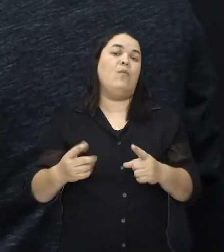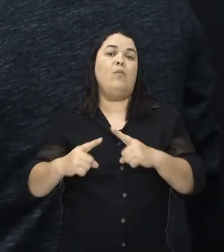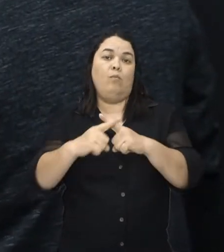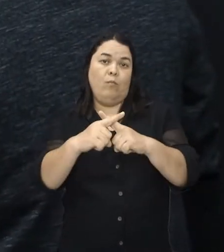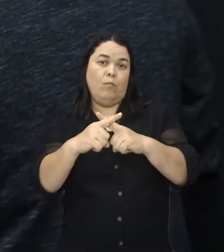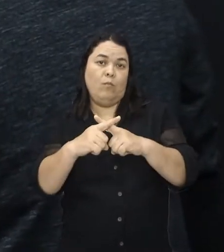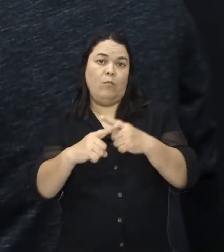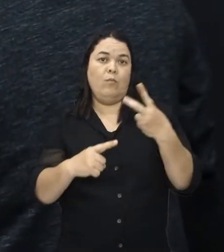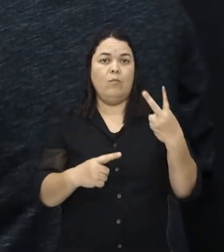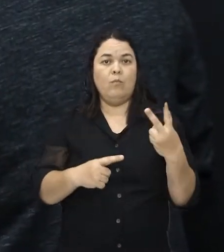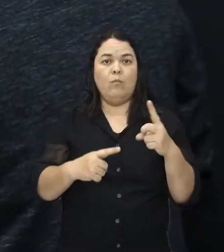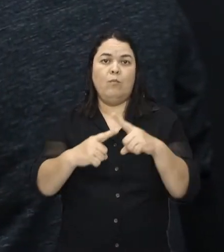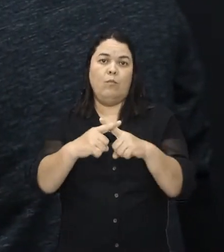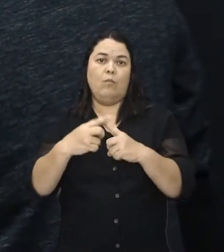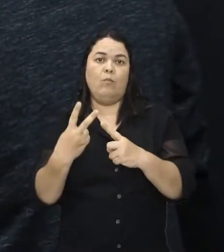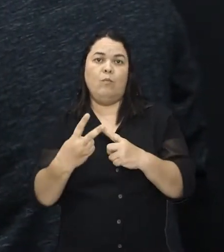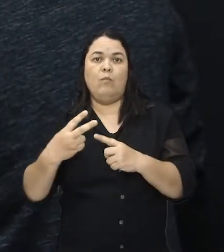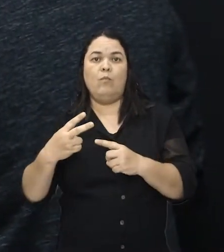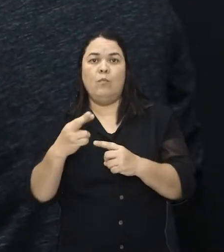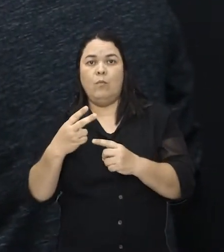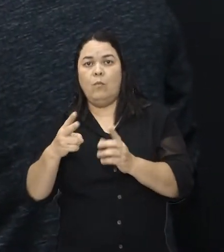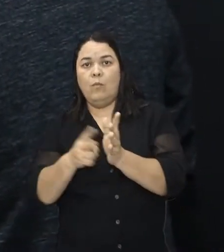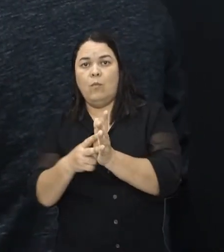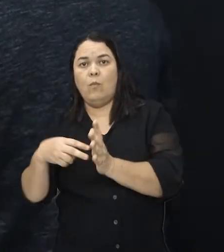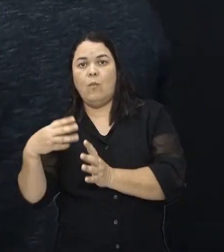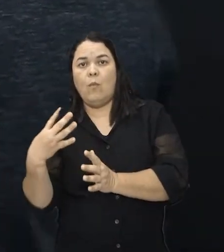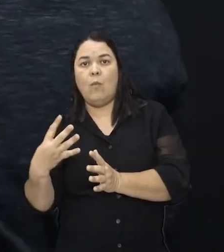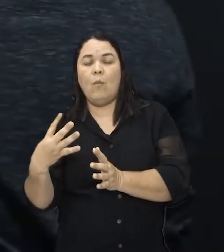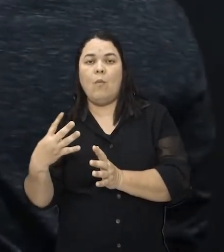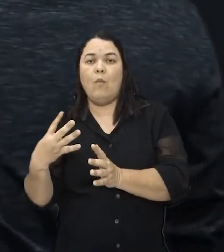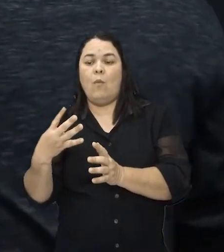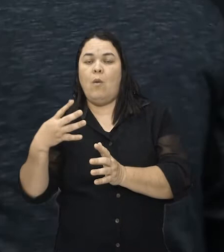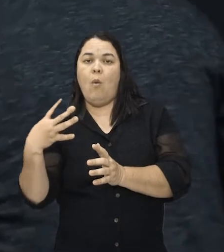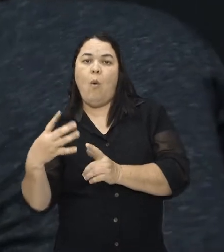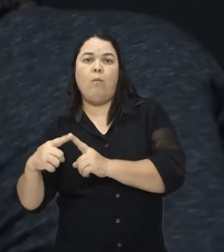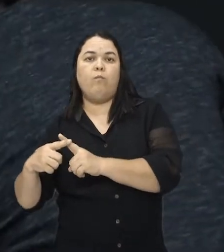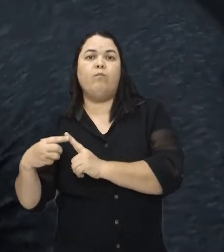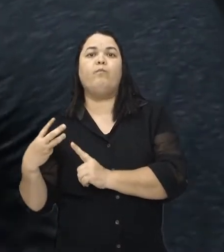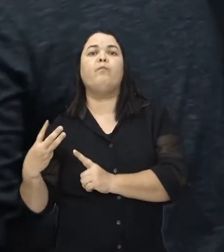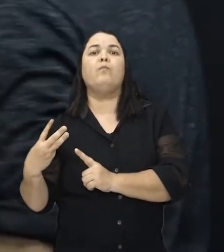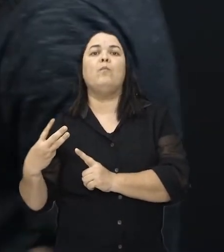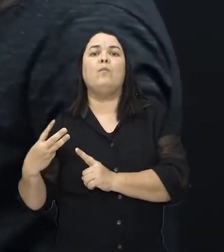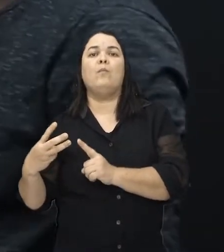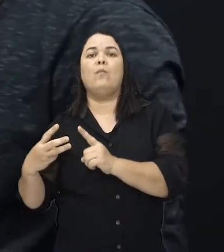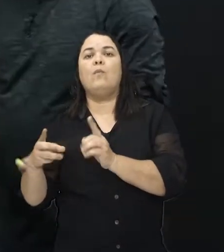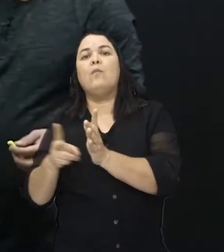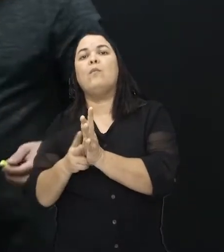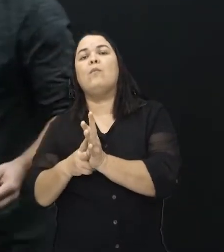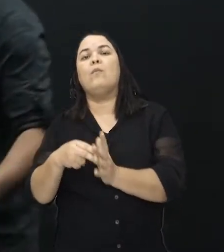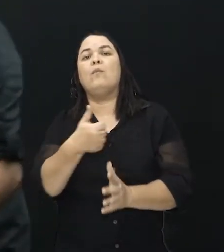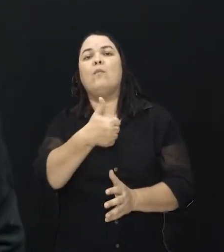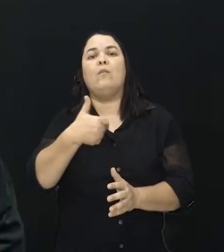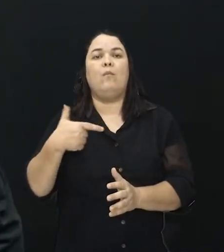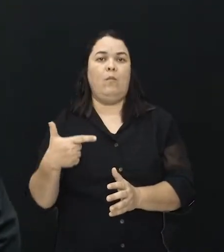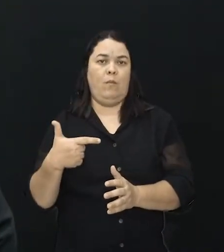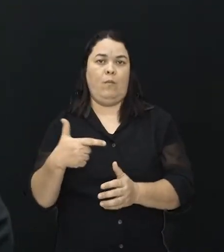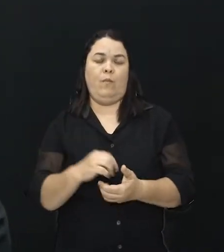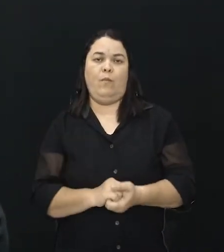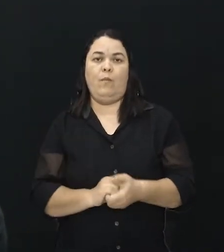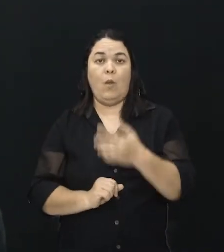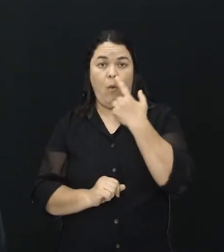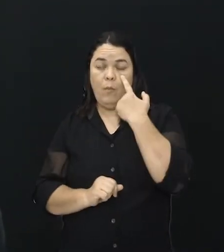vezes 2, 4. 4 vezes 3 é igual a 12. Então, reparem que essas nossas